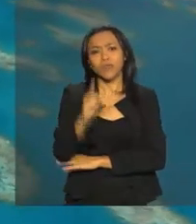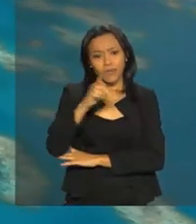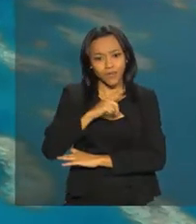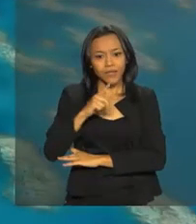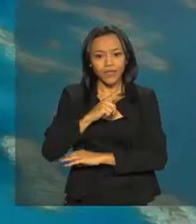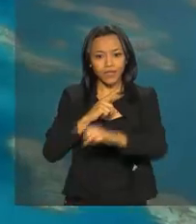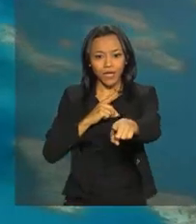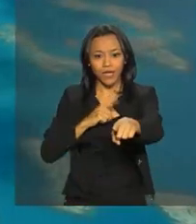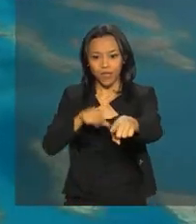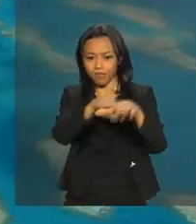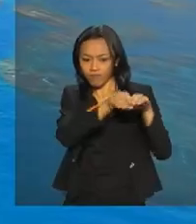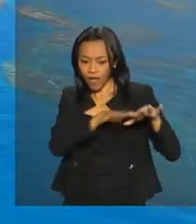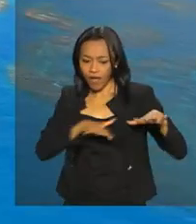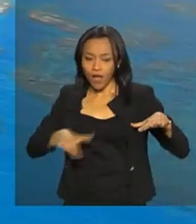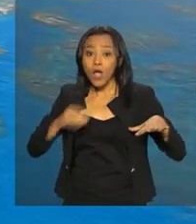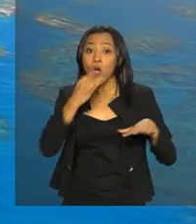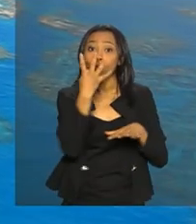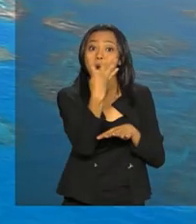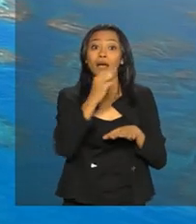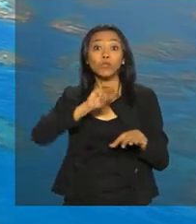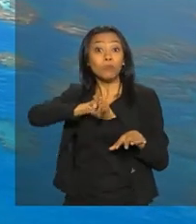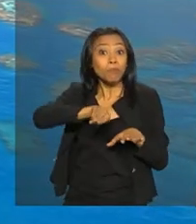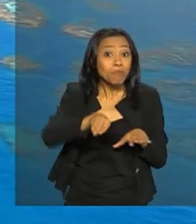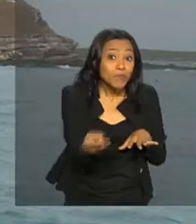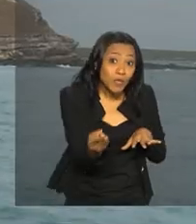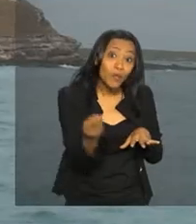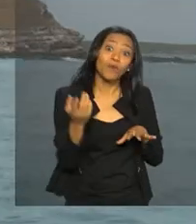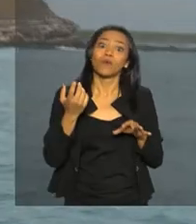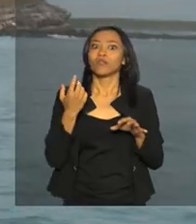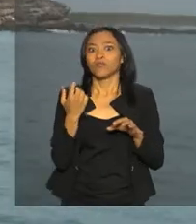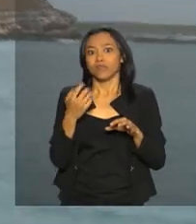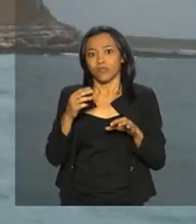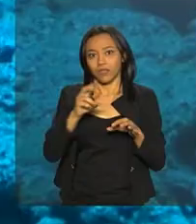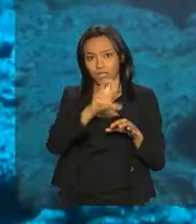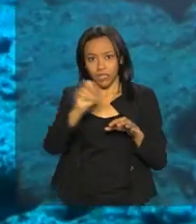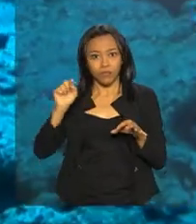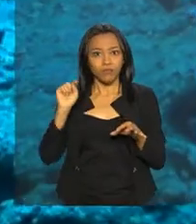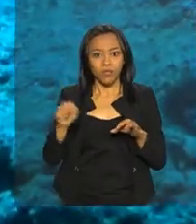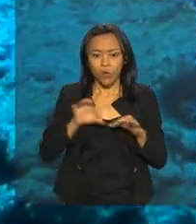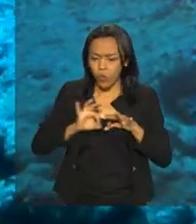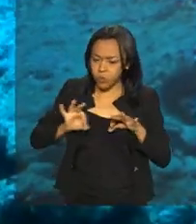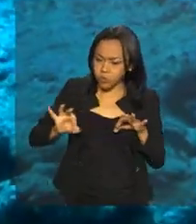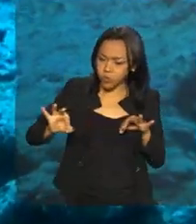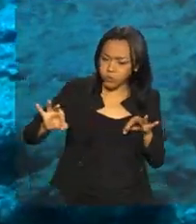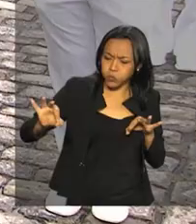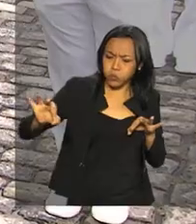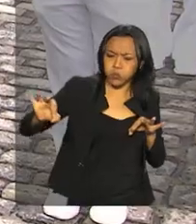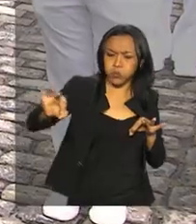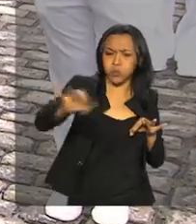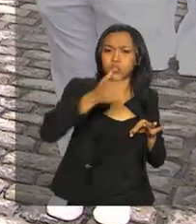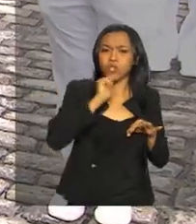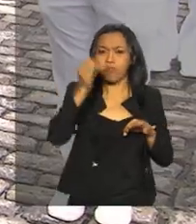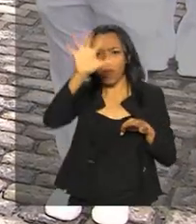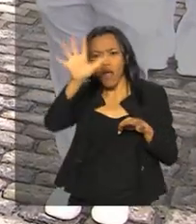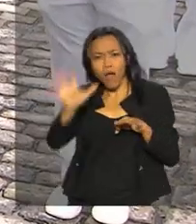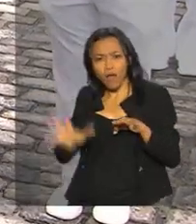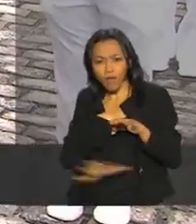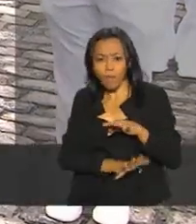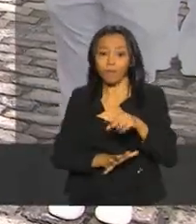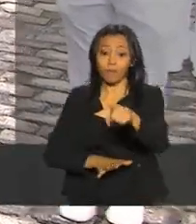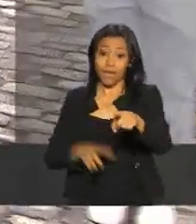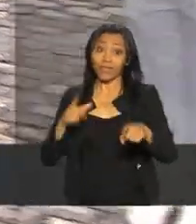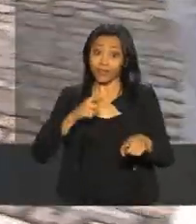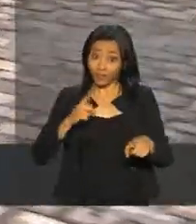faixa marítima de 4 milhões e meio de quilômetros quadrados, rica em paisagens e biodiversidade. Teve até banda para receber